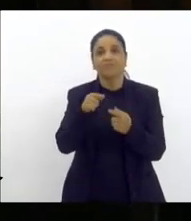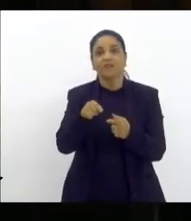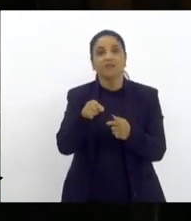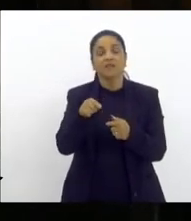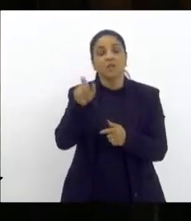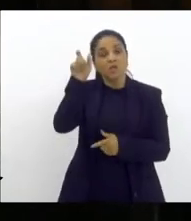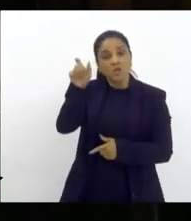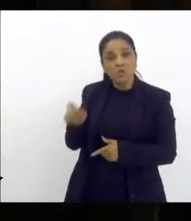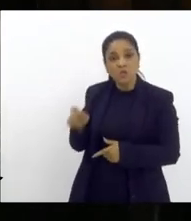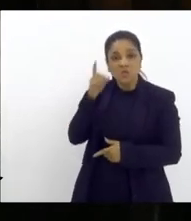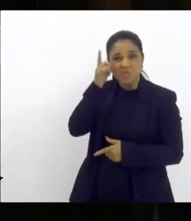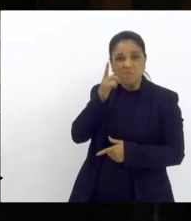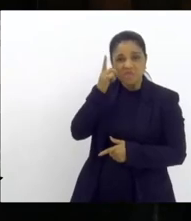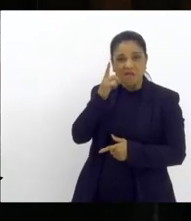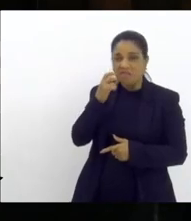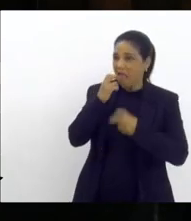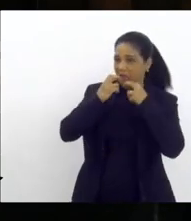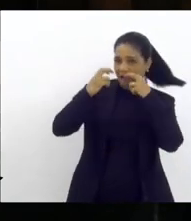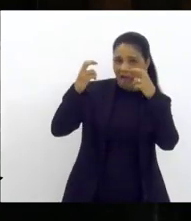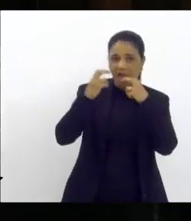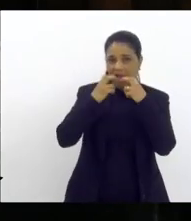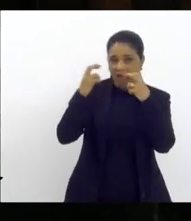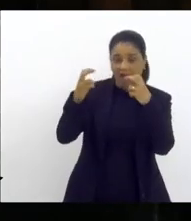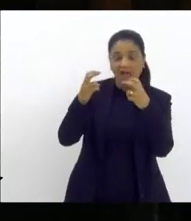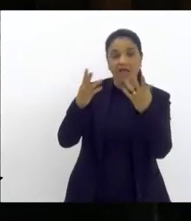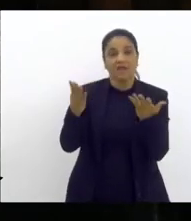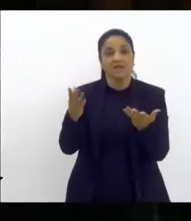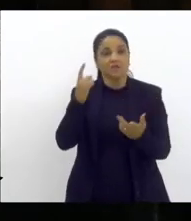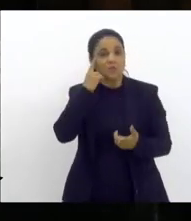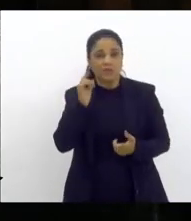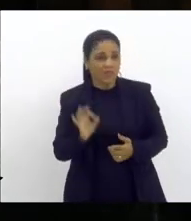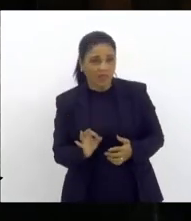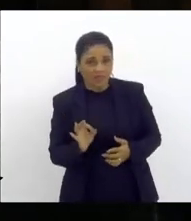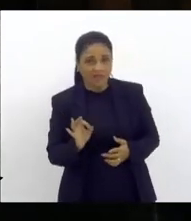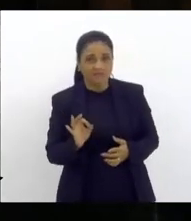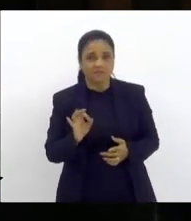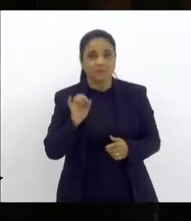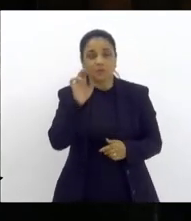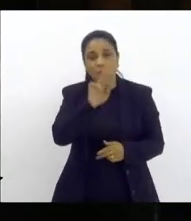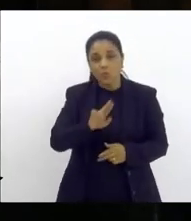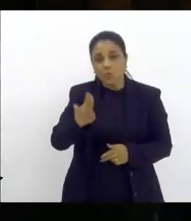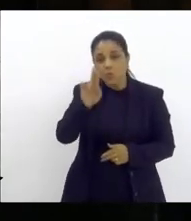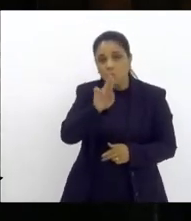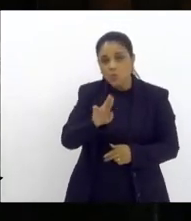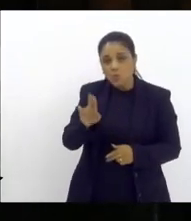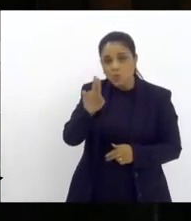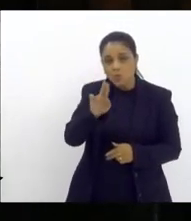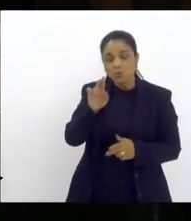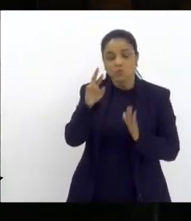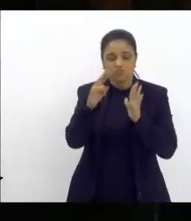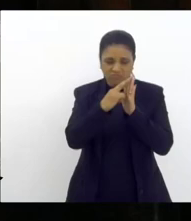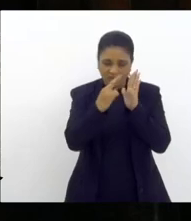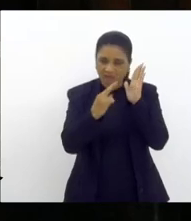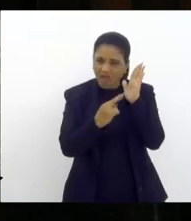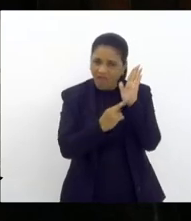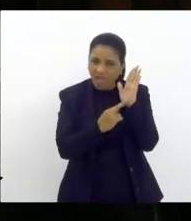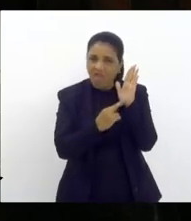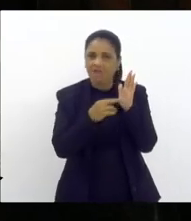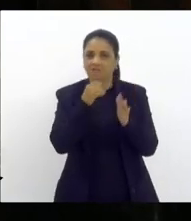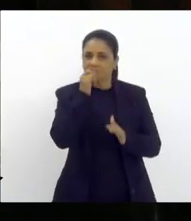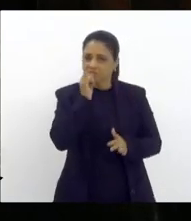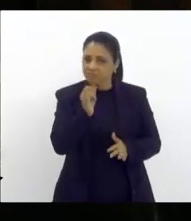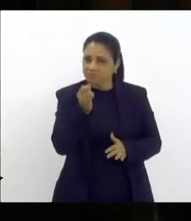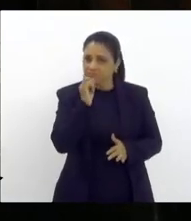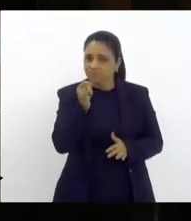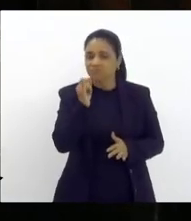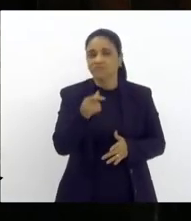um deputado ou outro então ela também não entendem que para fazer uso da palavra tem regra para fazer o uso da palavra